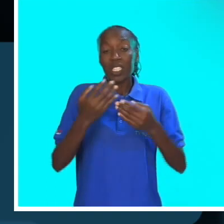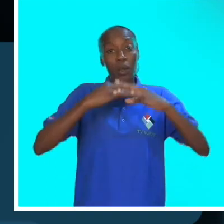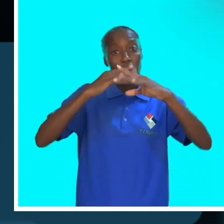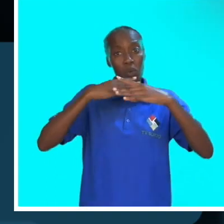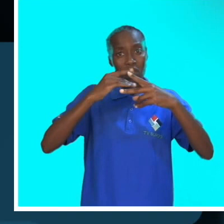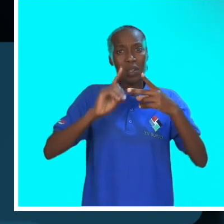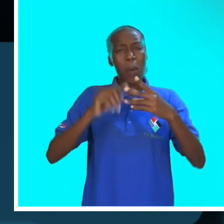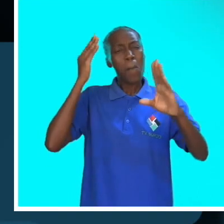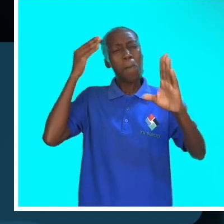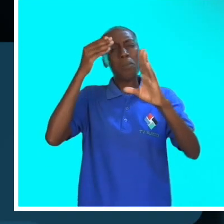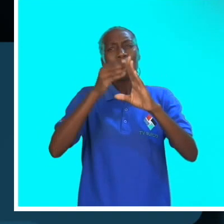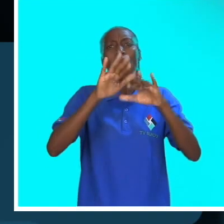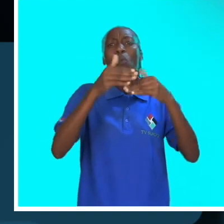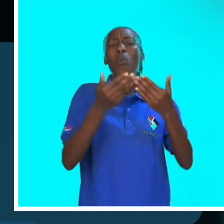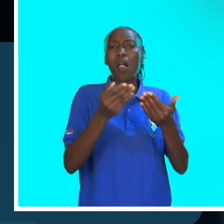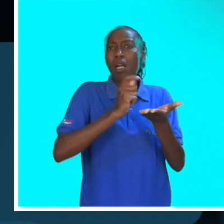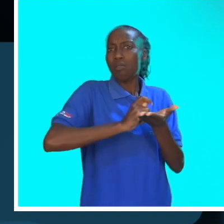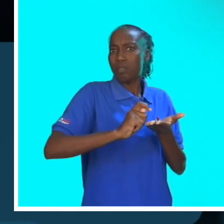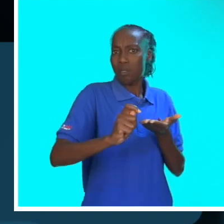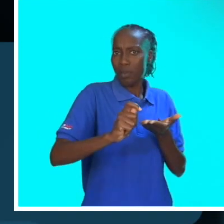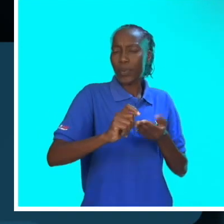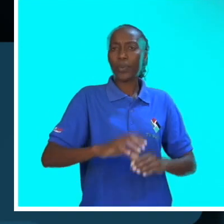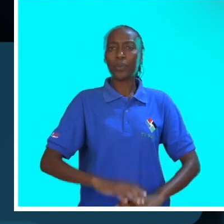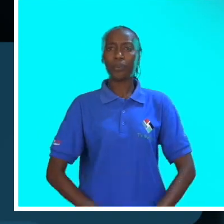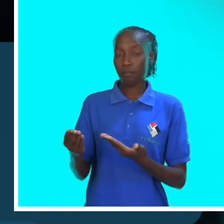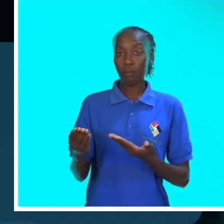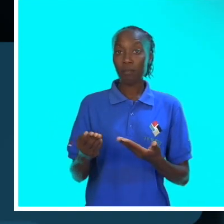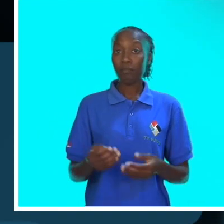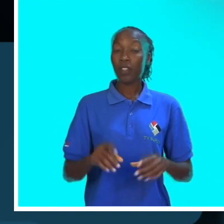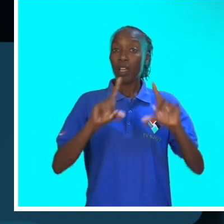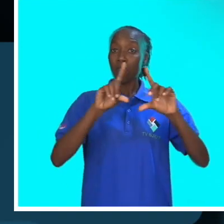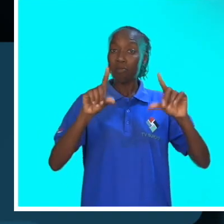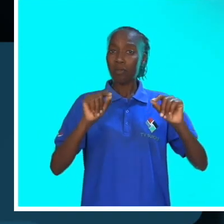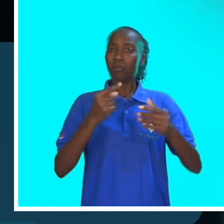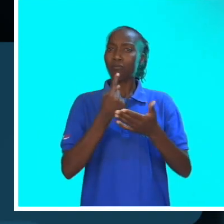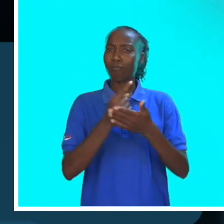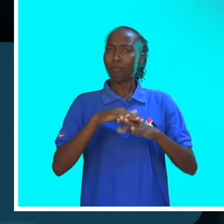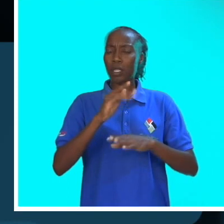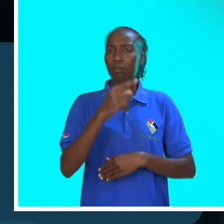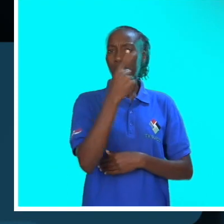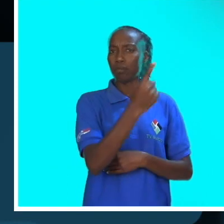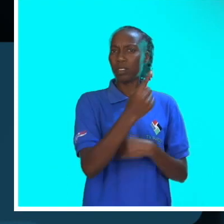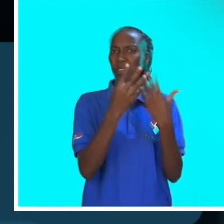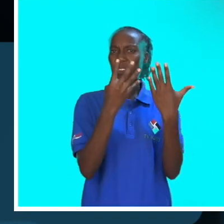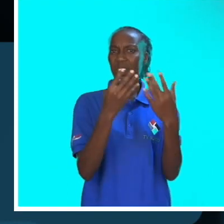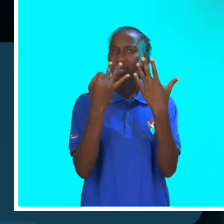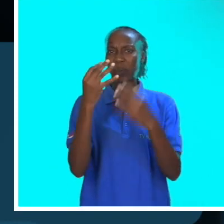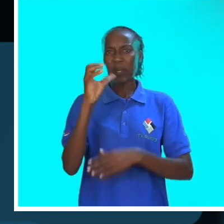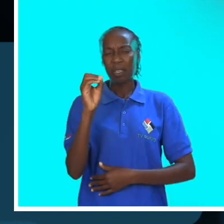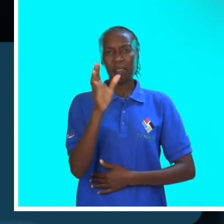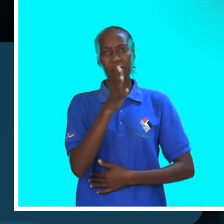Enorme. Essa música, qual é o motivo de ter escrito essa música? Ah, tem uma história muito interessante. Nos